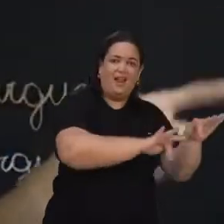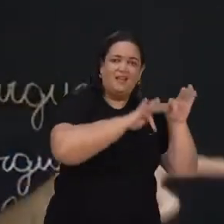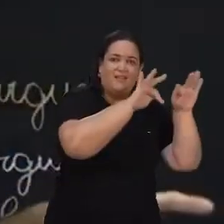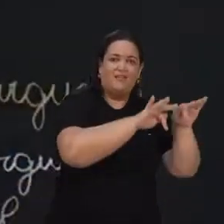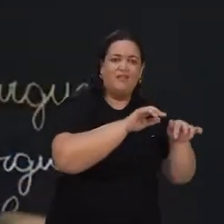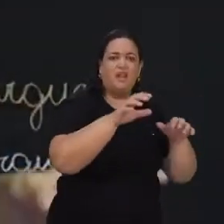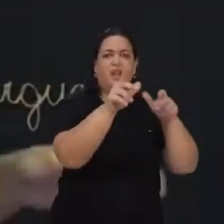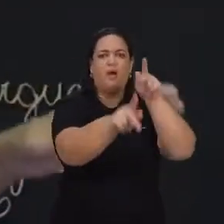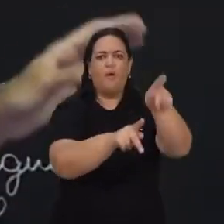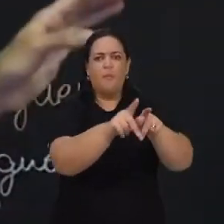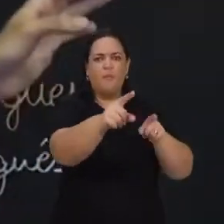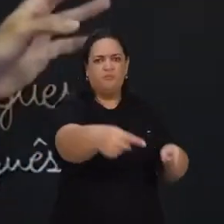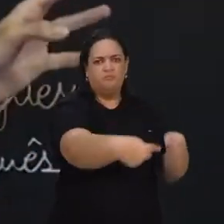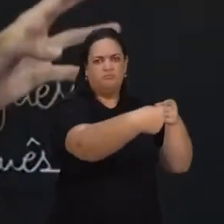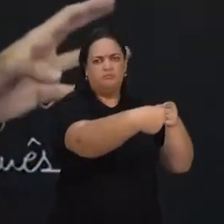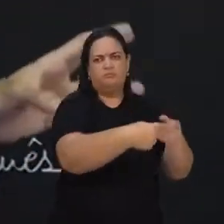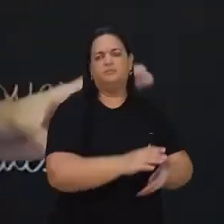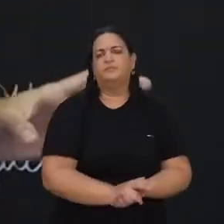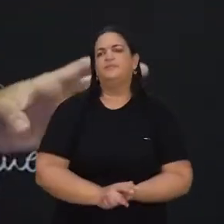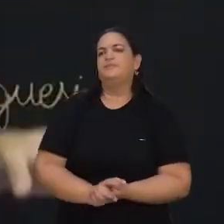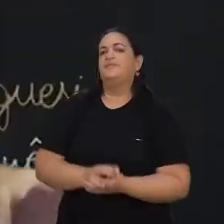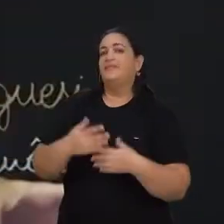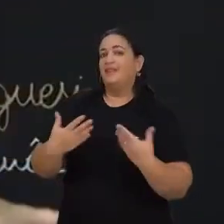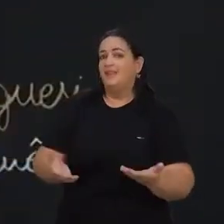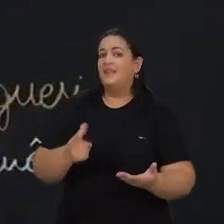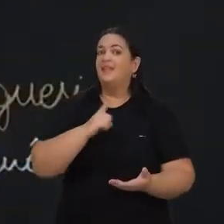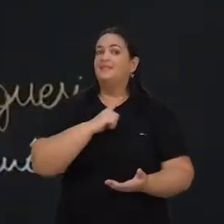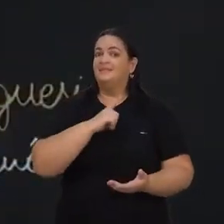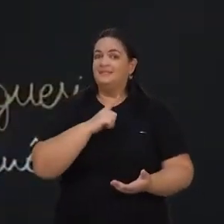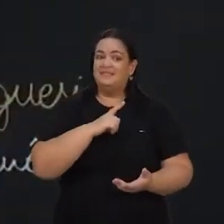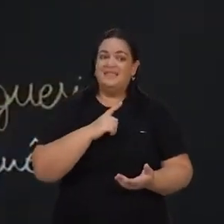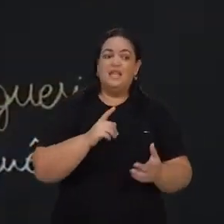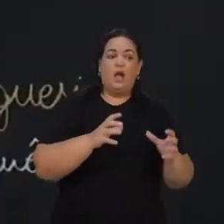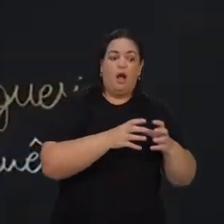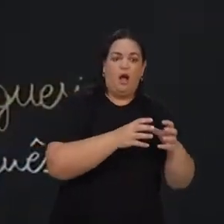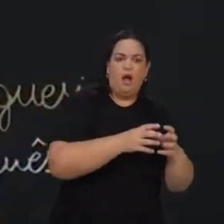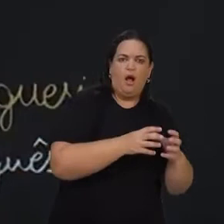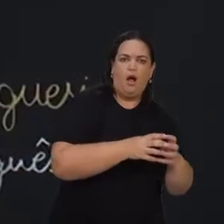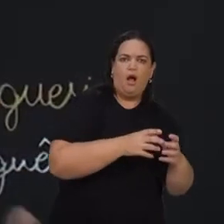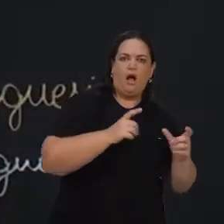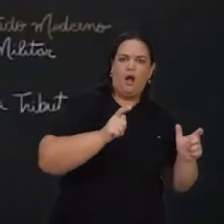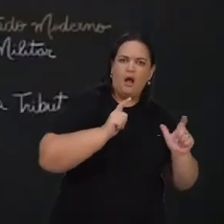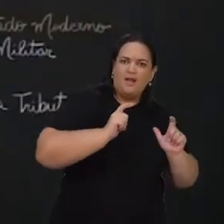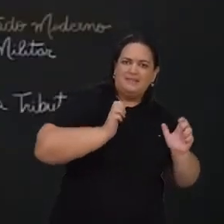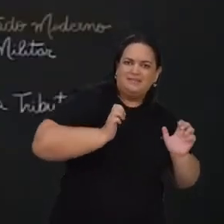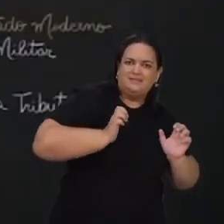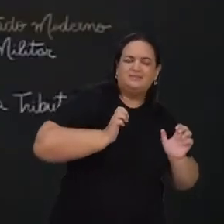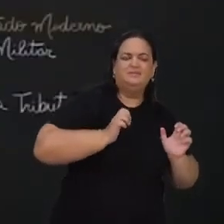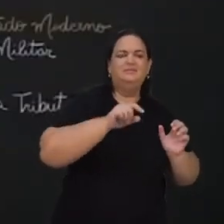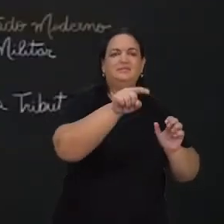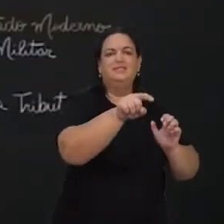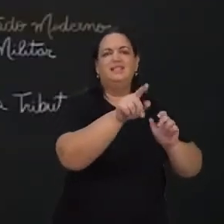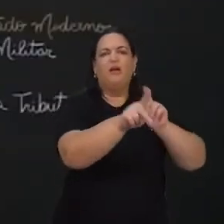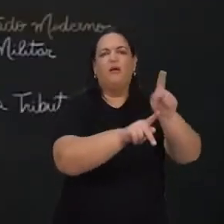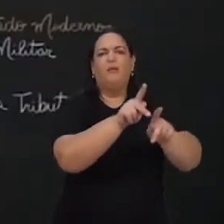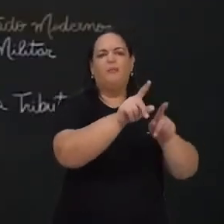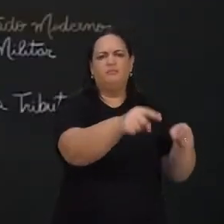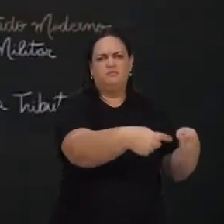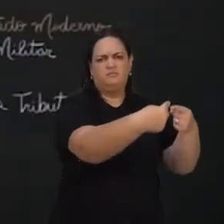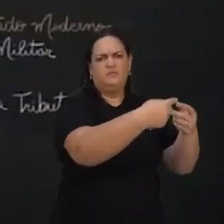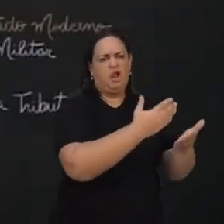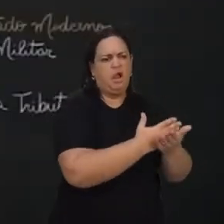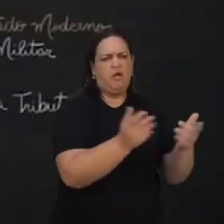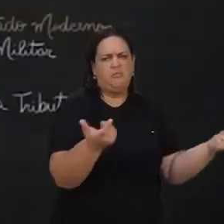social, a nobreza, os senhores feudais, que estavam em crise, né? Que estavam num processo de enfraquecimento. Por outro lado, tinha outro